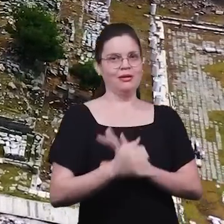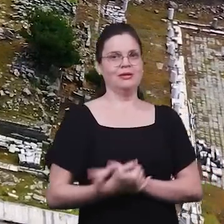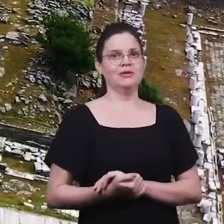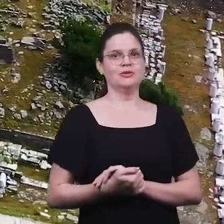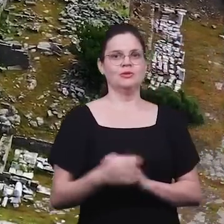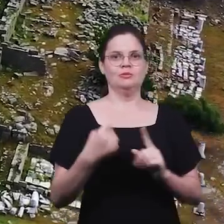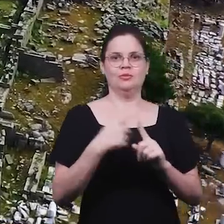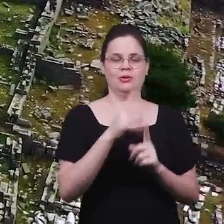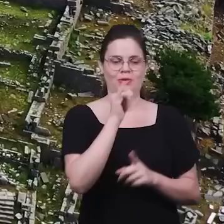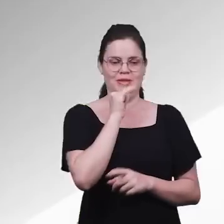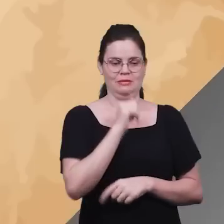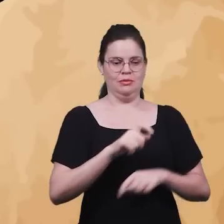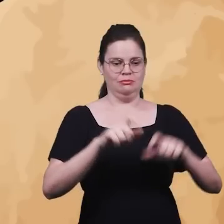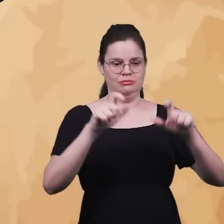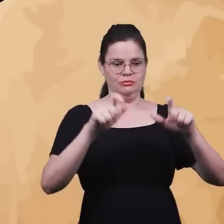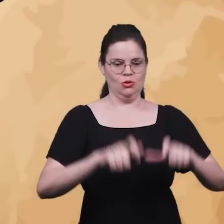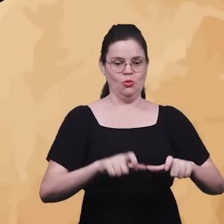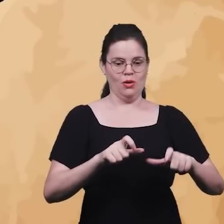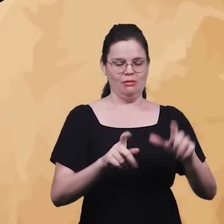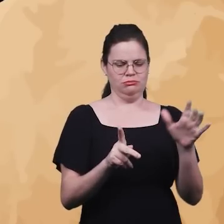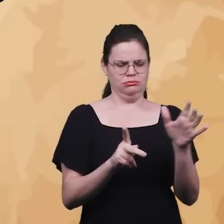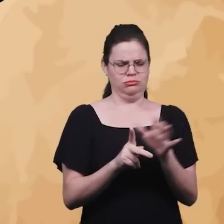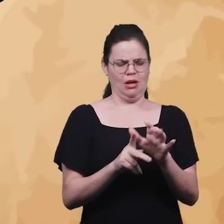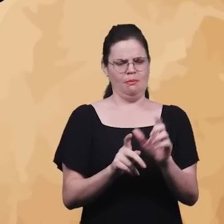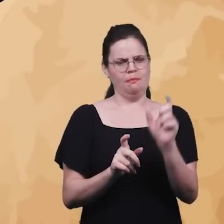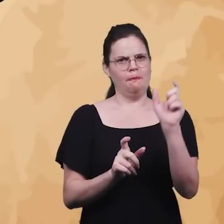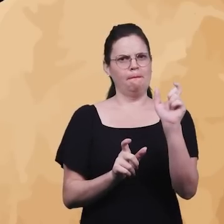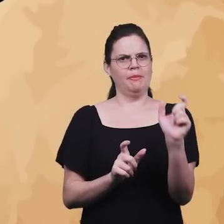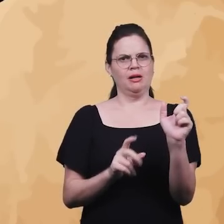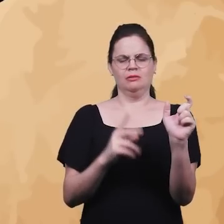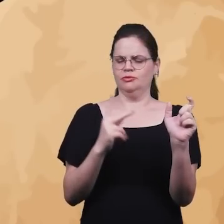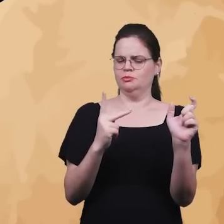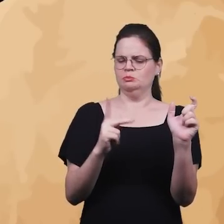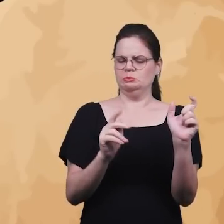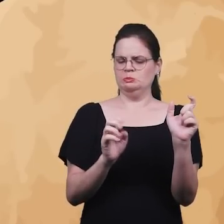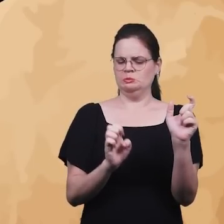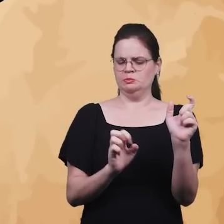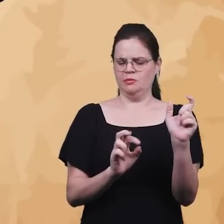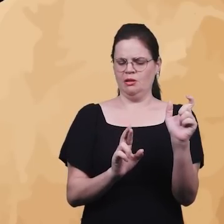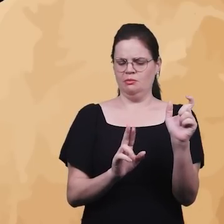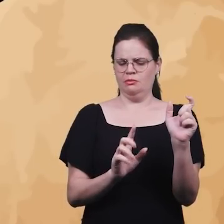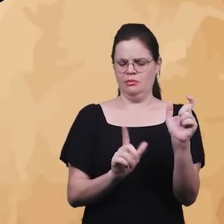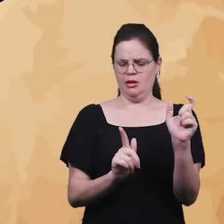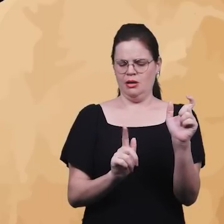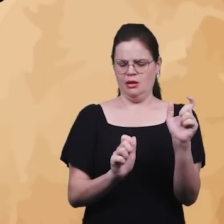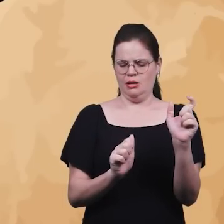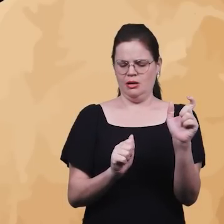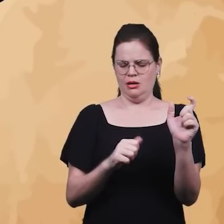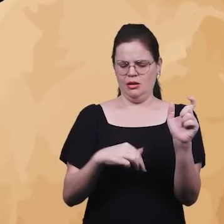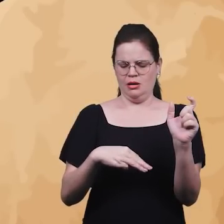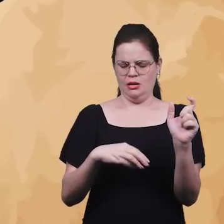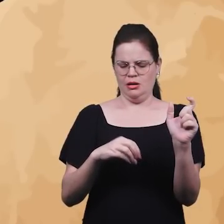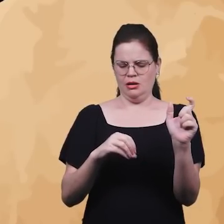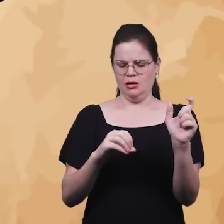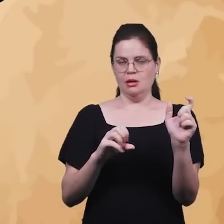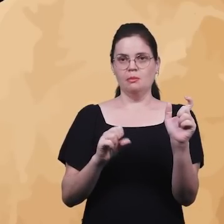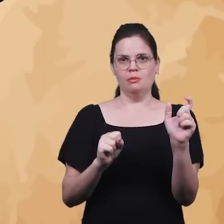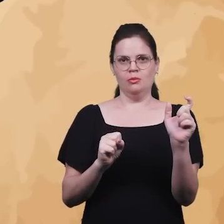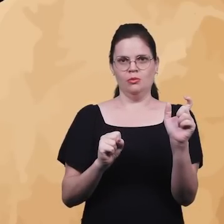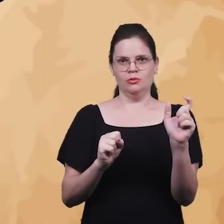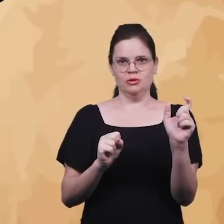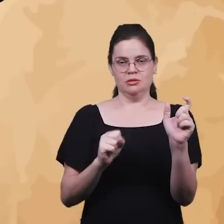fala em Pérgamo, você está falando um casamento, que é a palavra gamos, que é